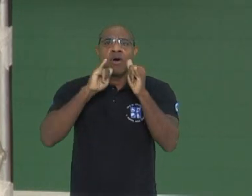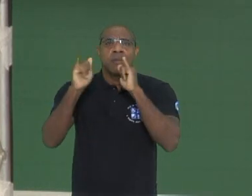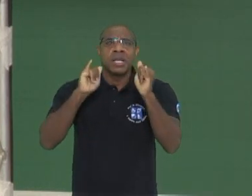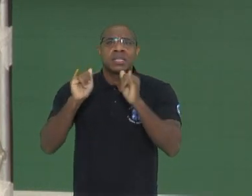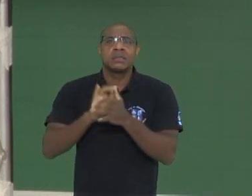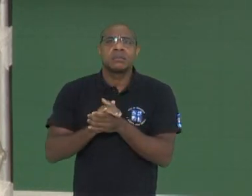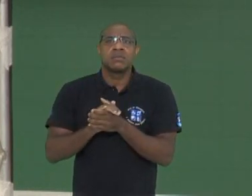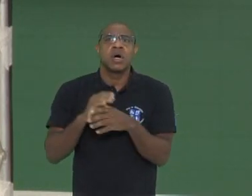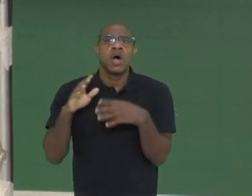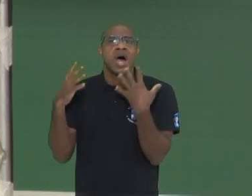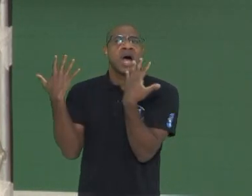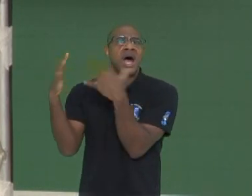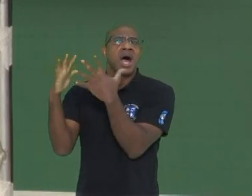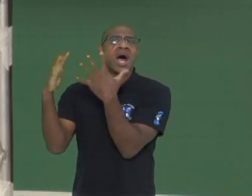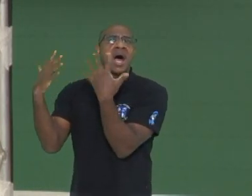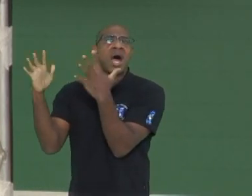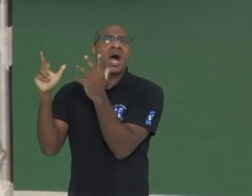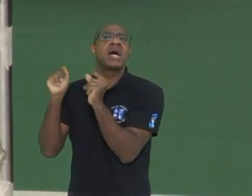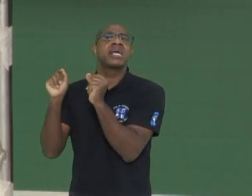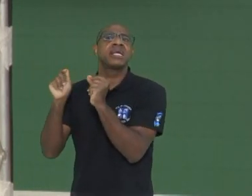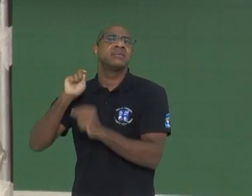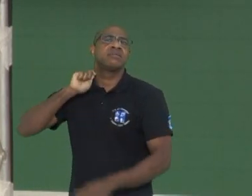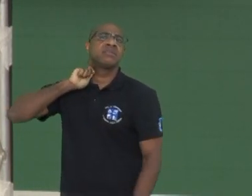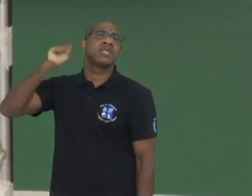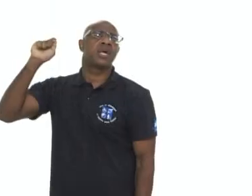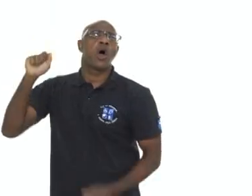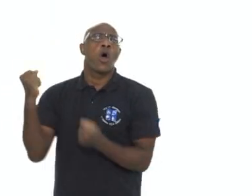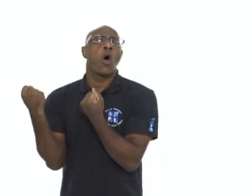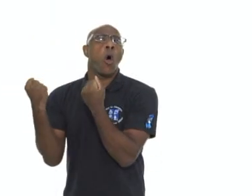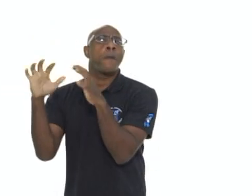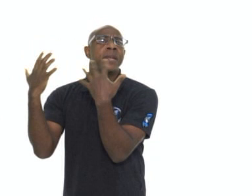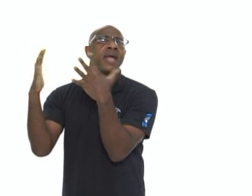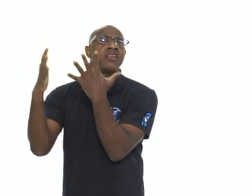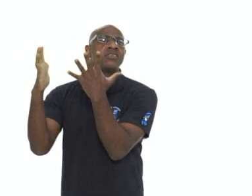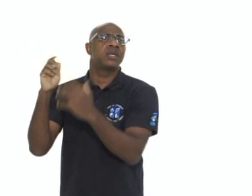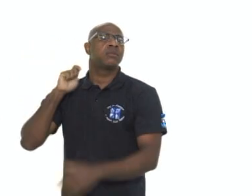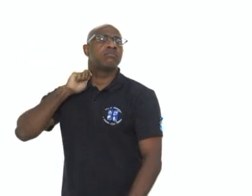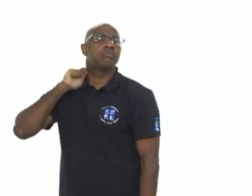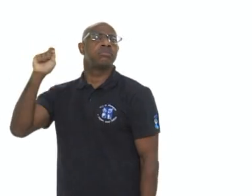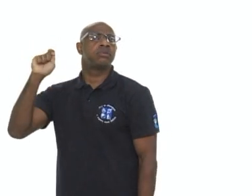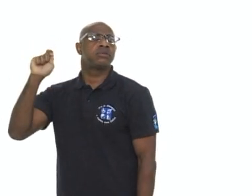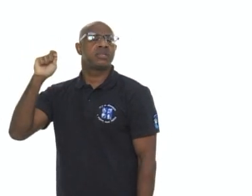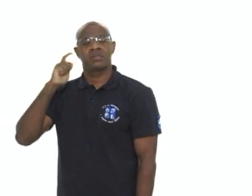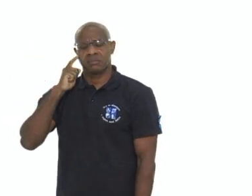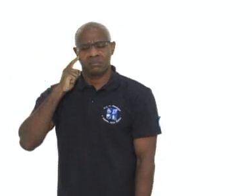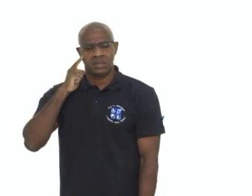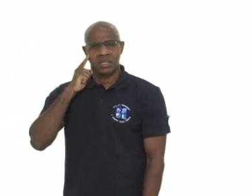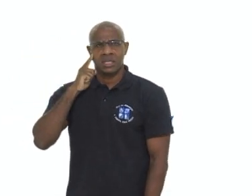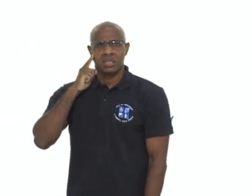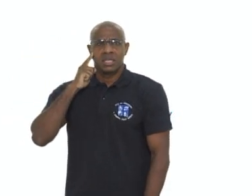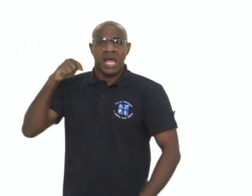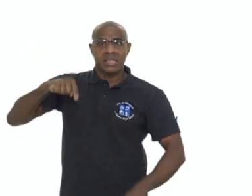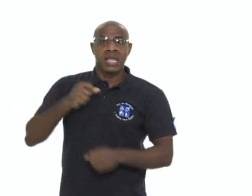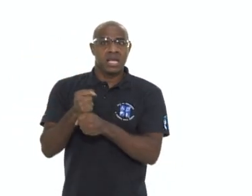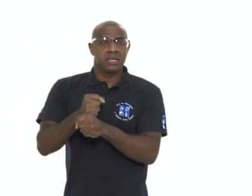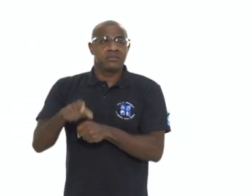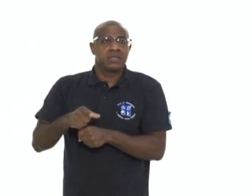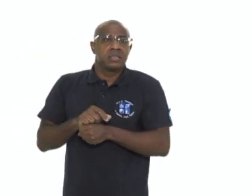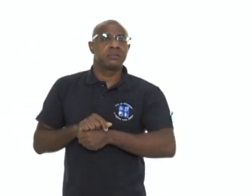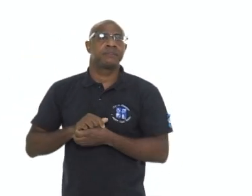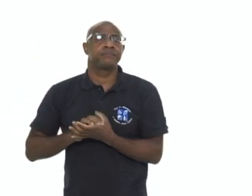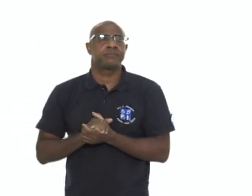homenageando Tiradentes. Então, vamos refletir aqui. Pensando na reportagem de 12 de junho deste ano, 2020, podemos